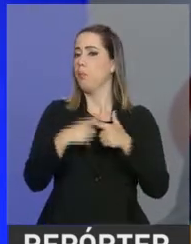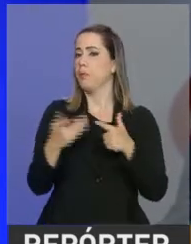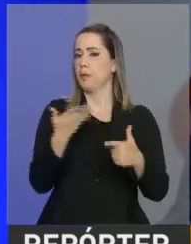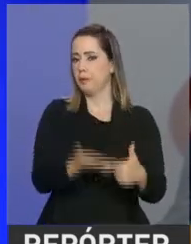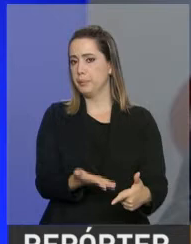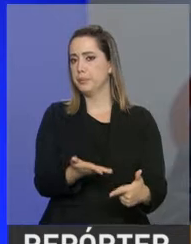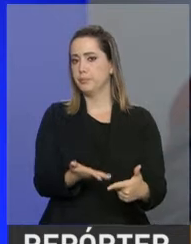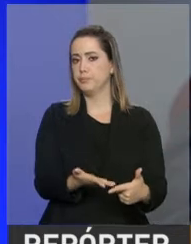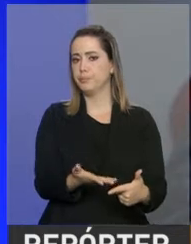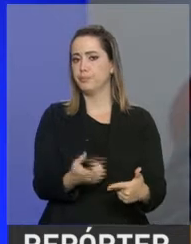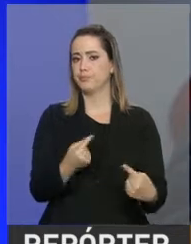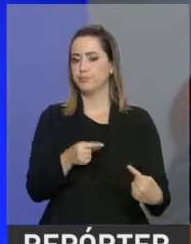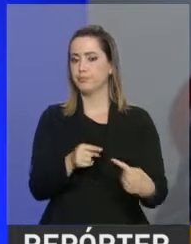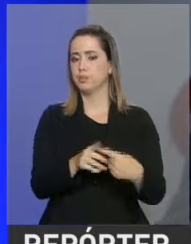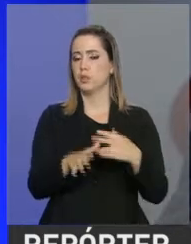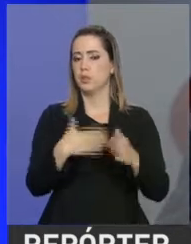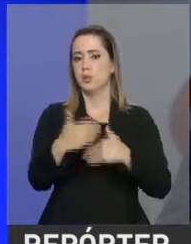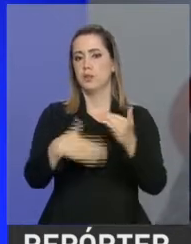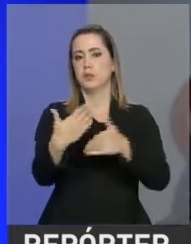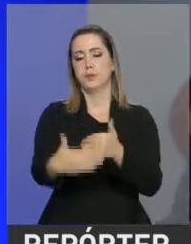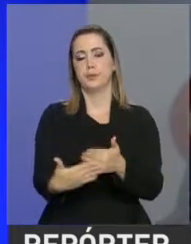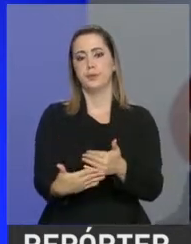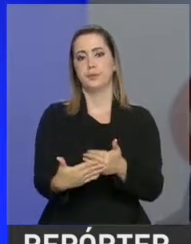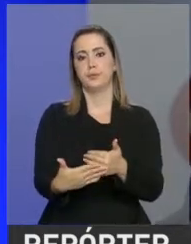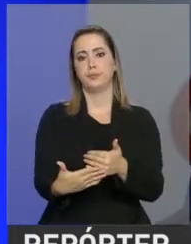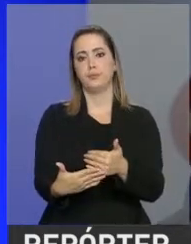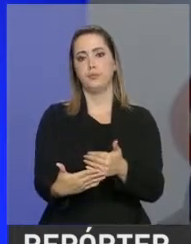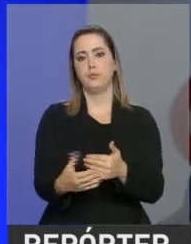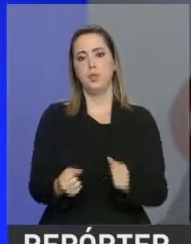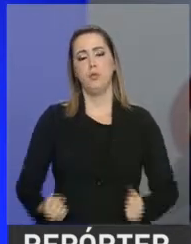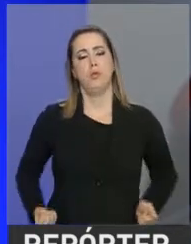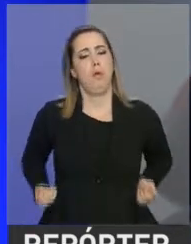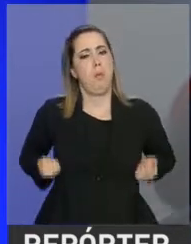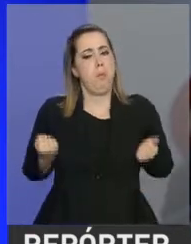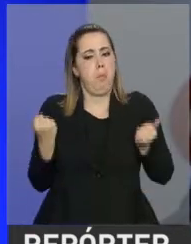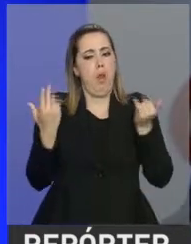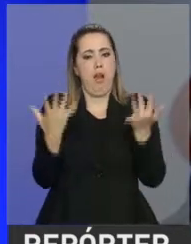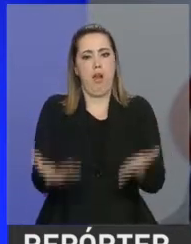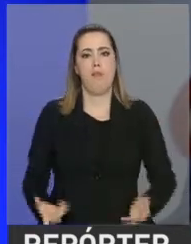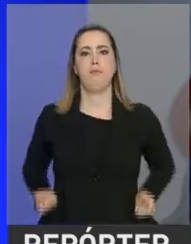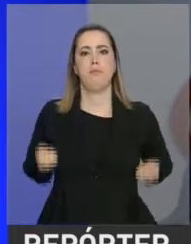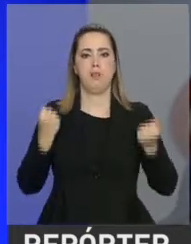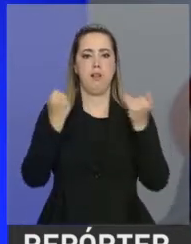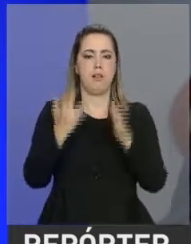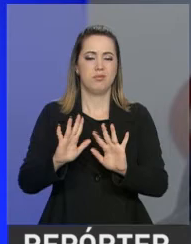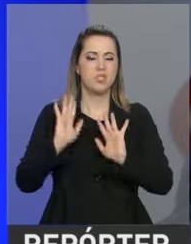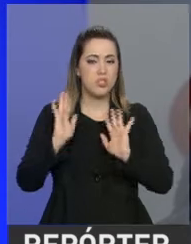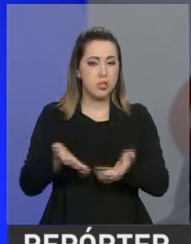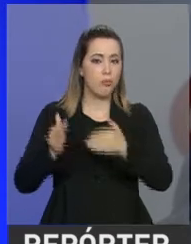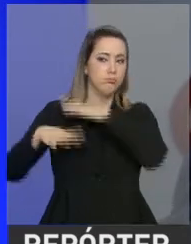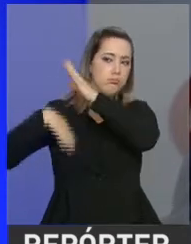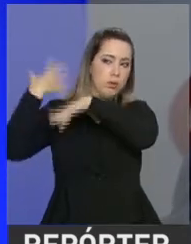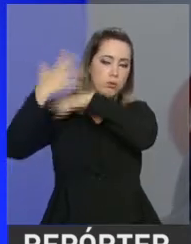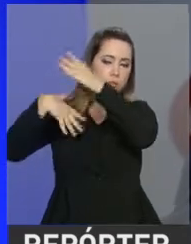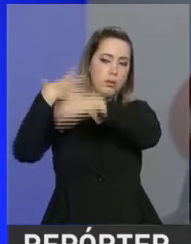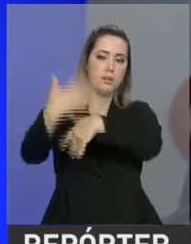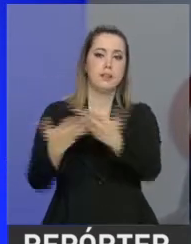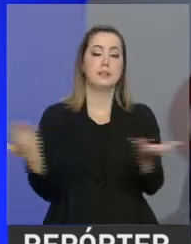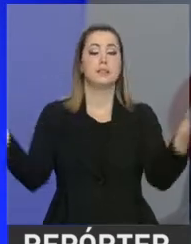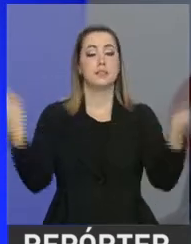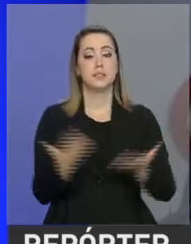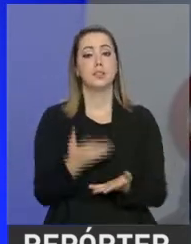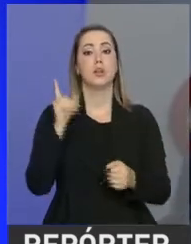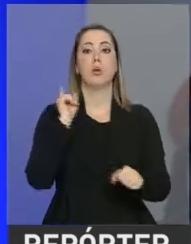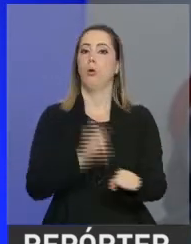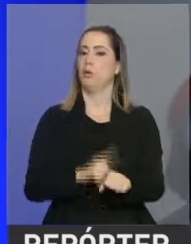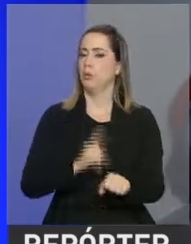a uma evolução histórica de gastos públicos de décadas e que tem agora